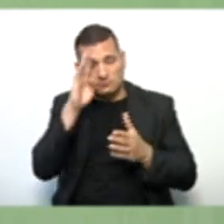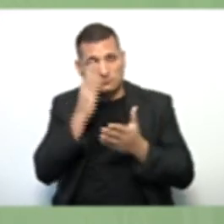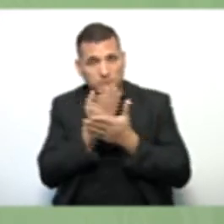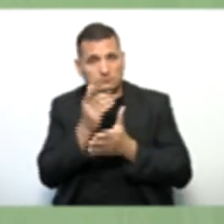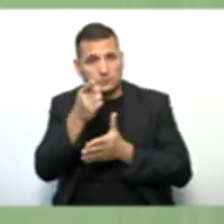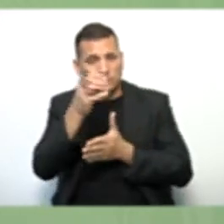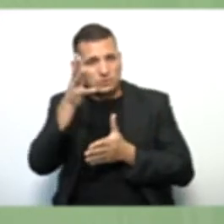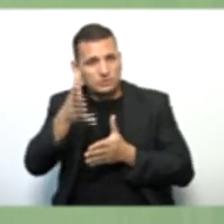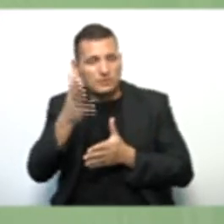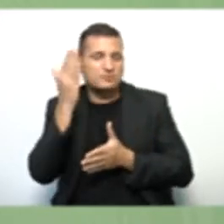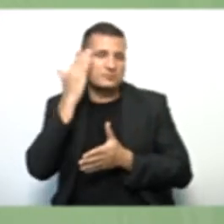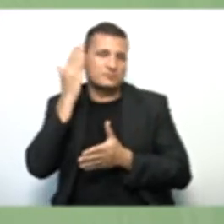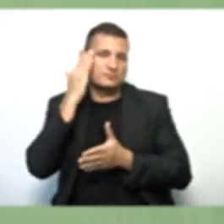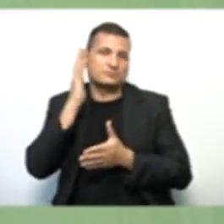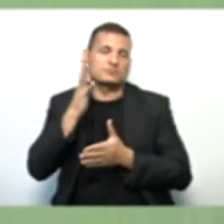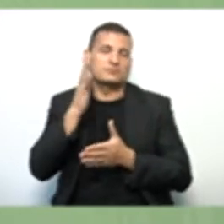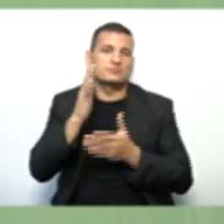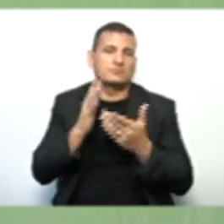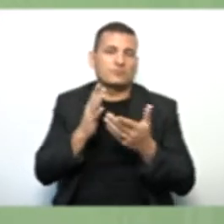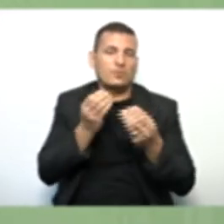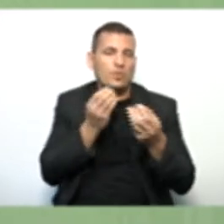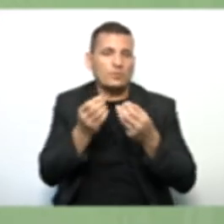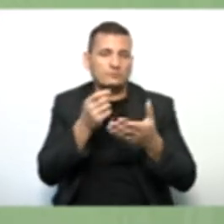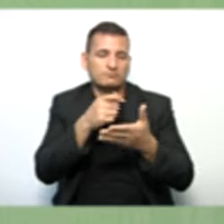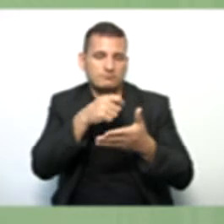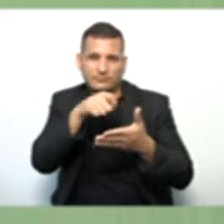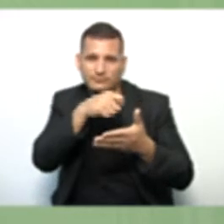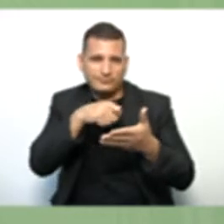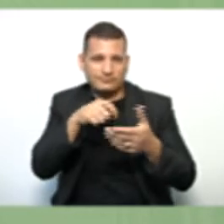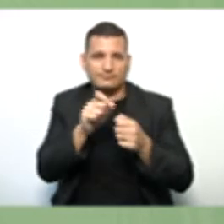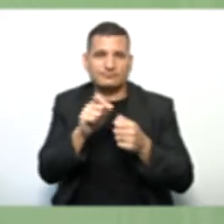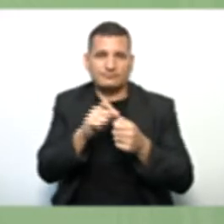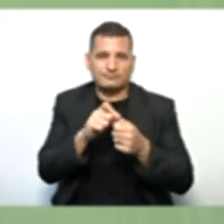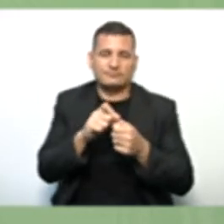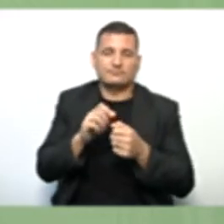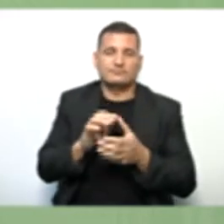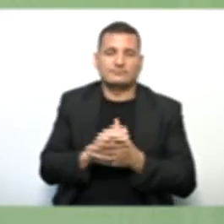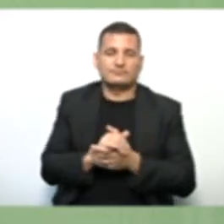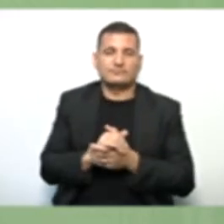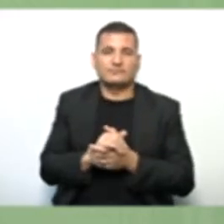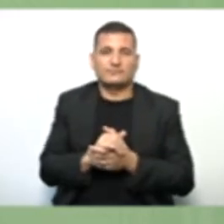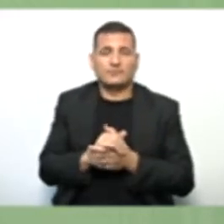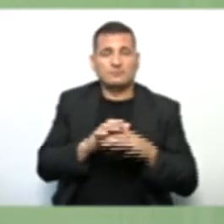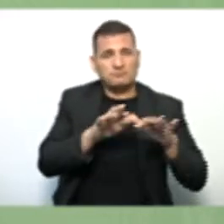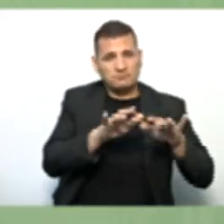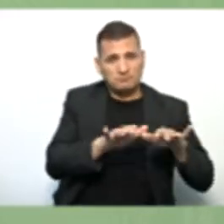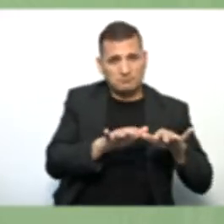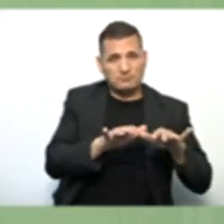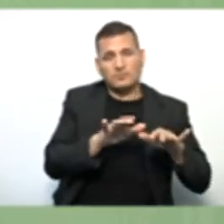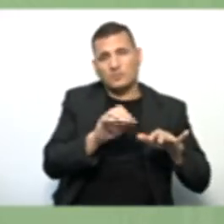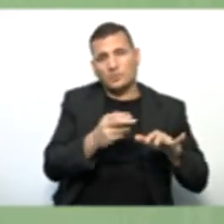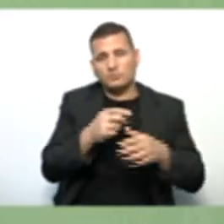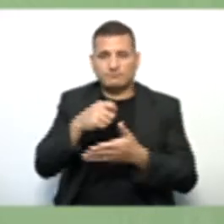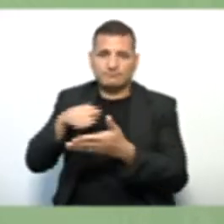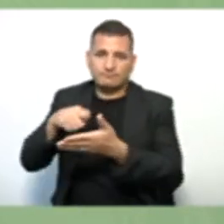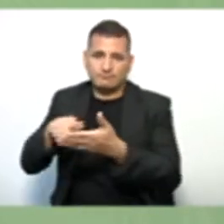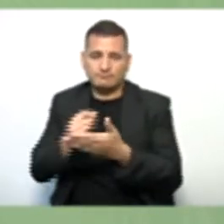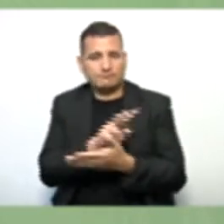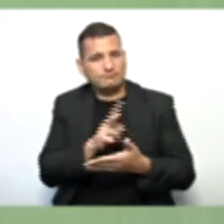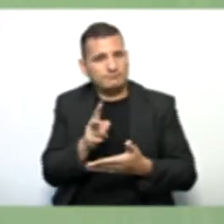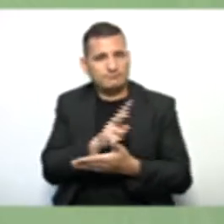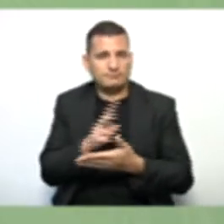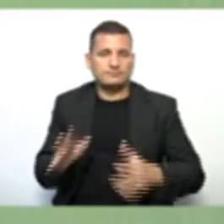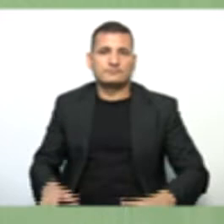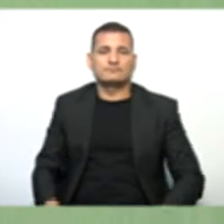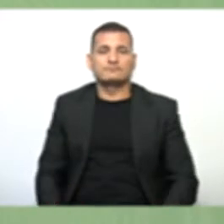já pegaram aí a manhã de fazer toda essa parte, tá bom? Tanto quanto em pseudocódigo, quanto também no Python, tá bom?